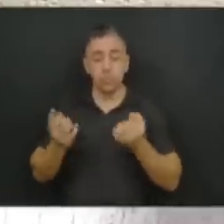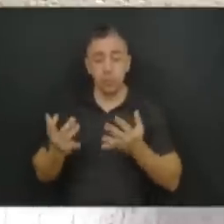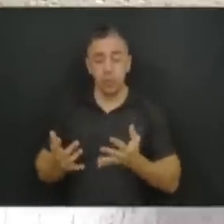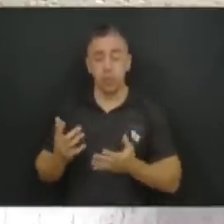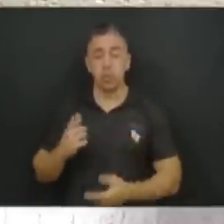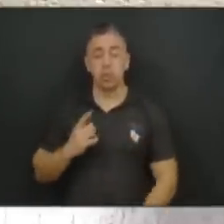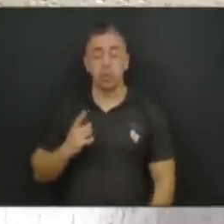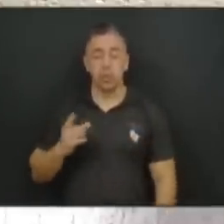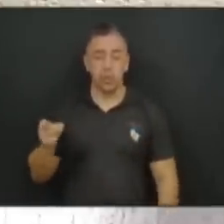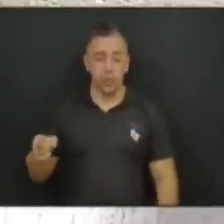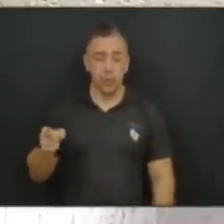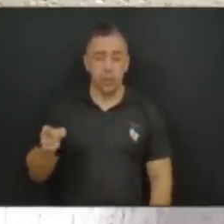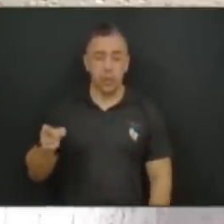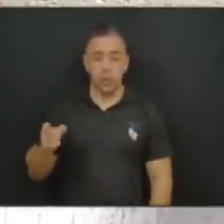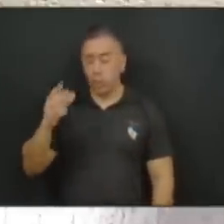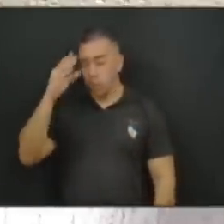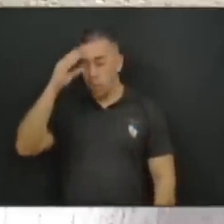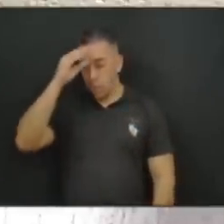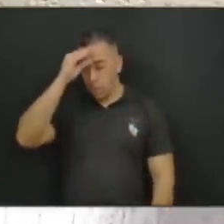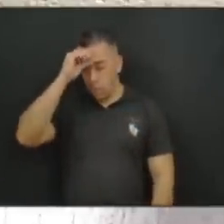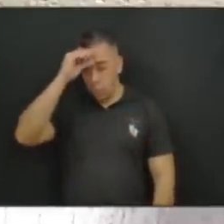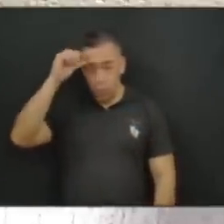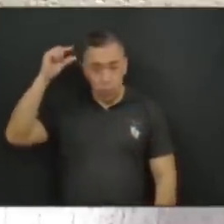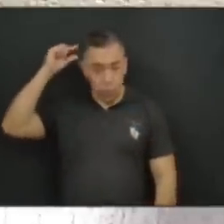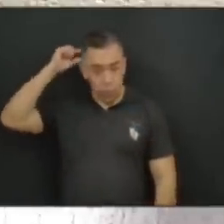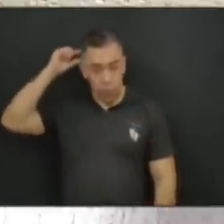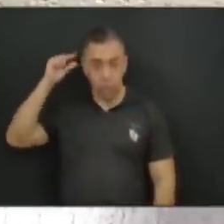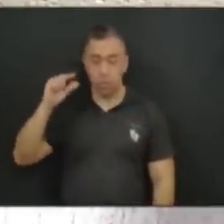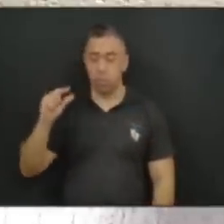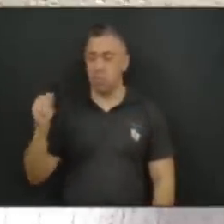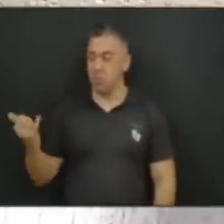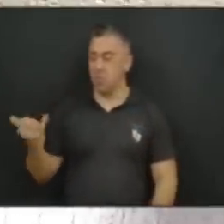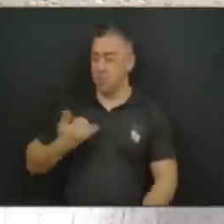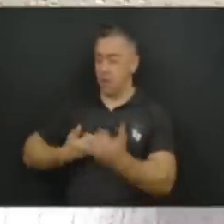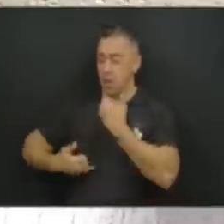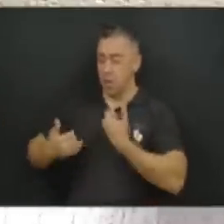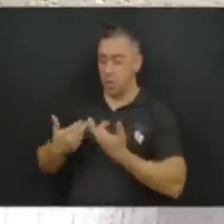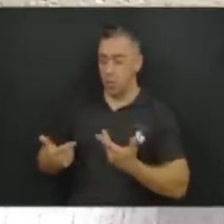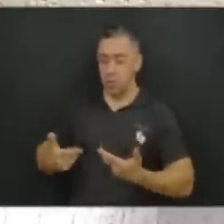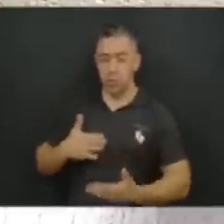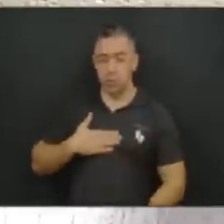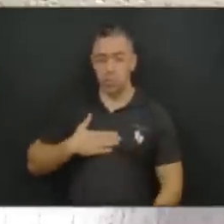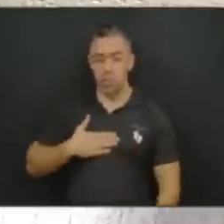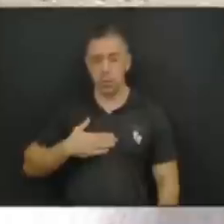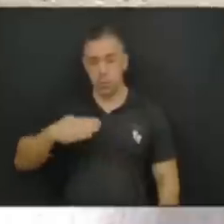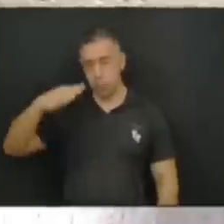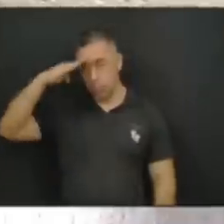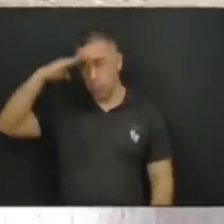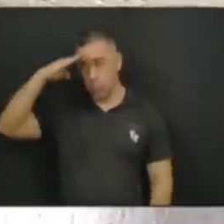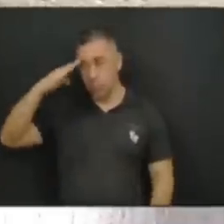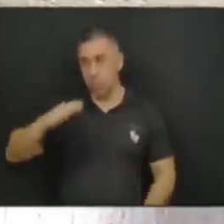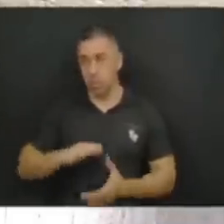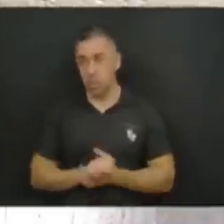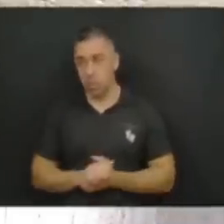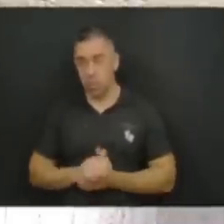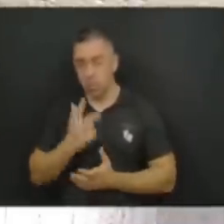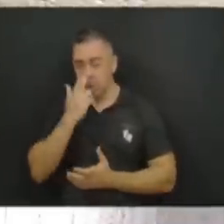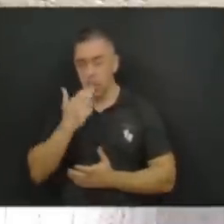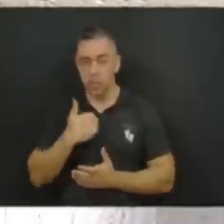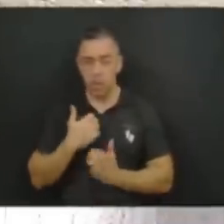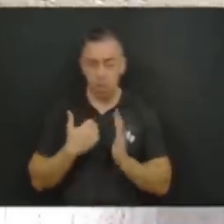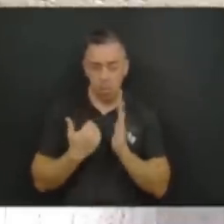falado pelo parlamentar Coronel lhe não coloque palavras na minha boca soldado o meio que me